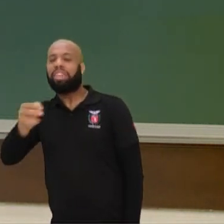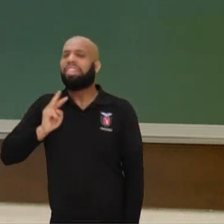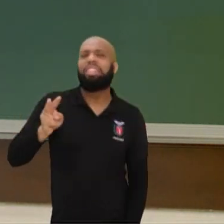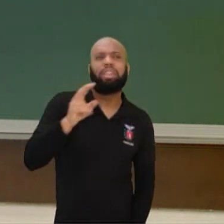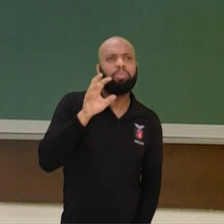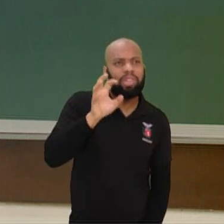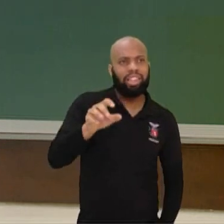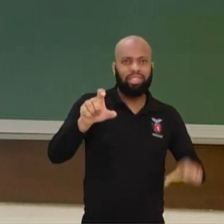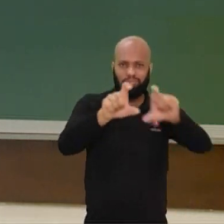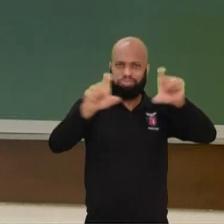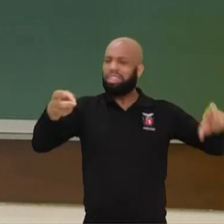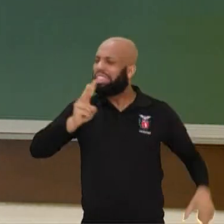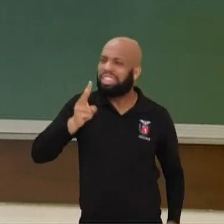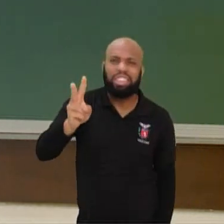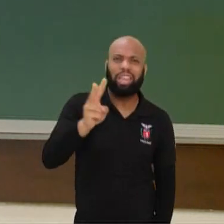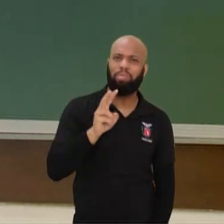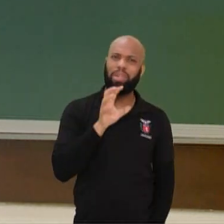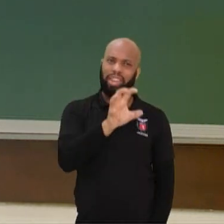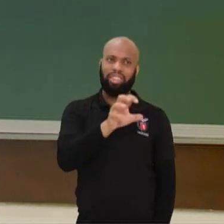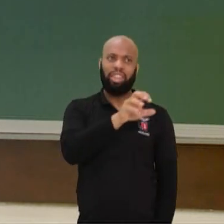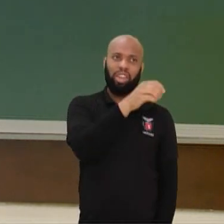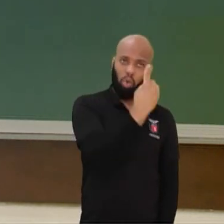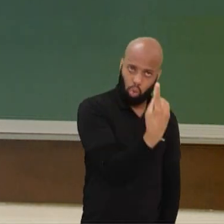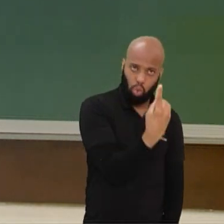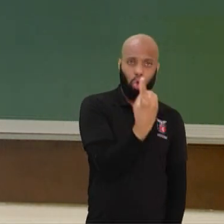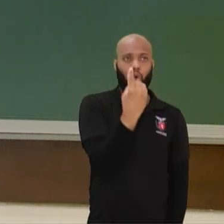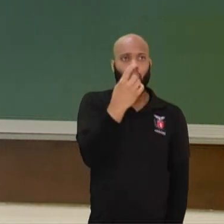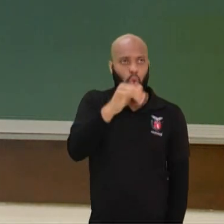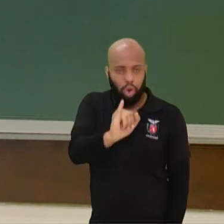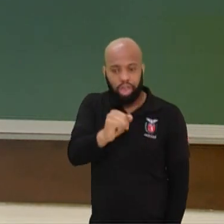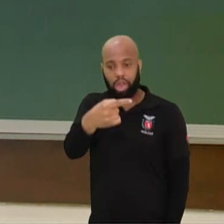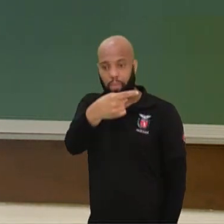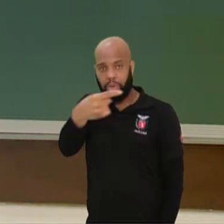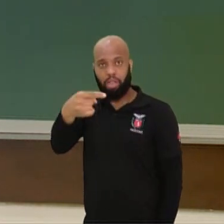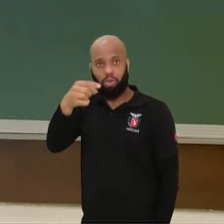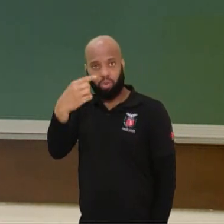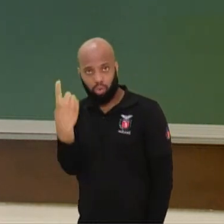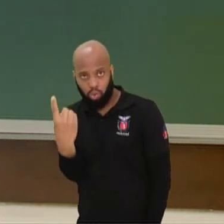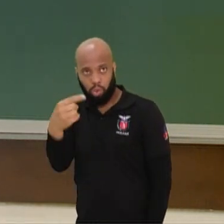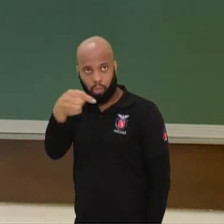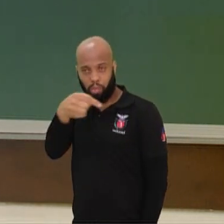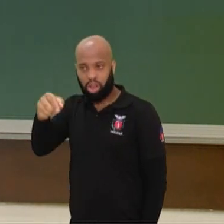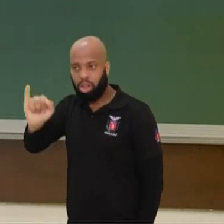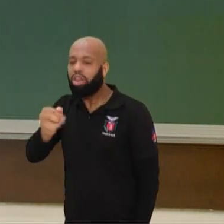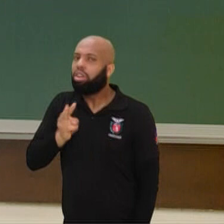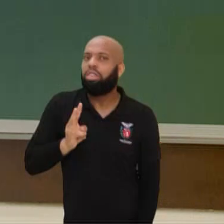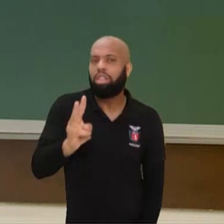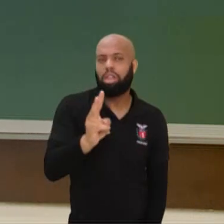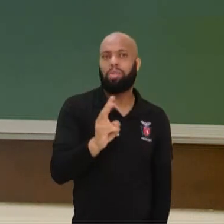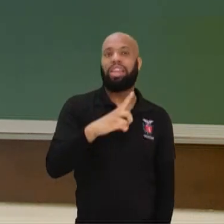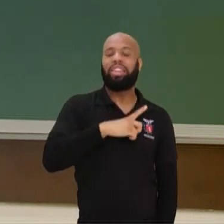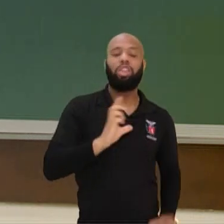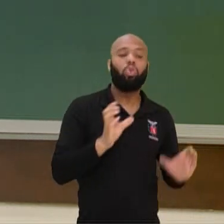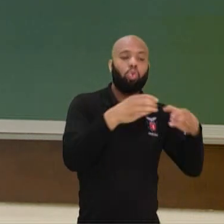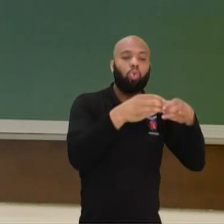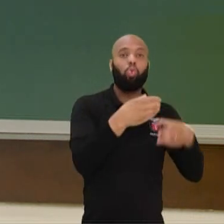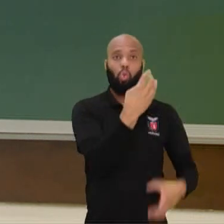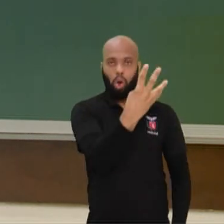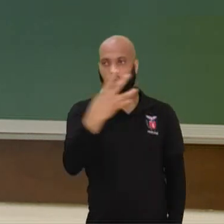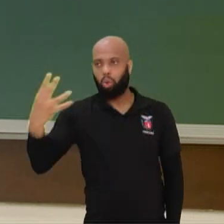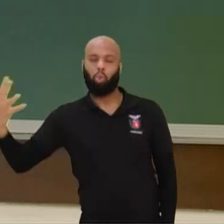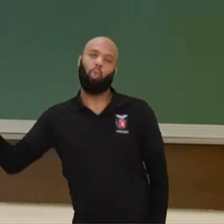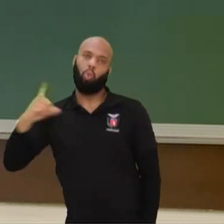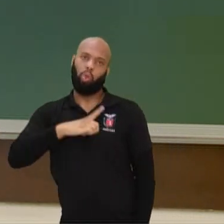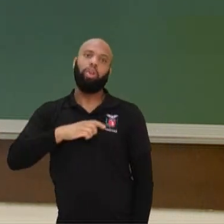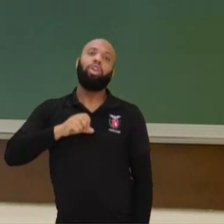menos 1 menos i. Isso quer dizer o quê? Que as potências, elas vão ter os seus resultados em grupos de 4 em 4. Eu só